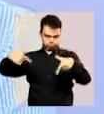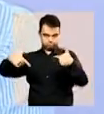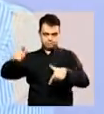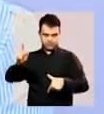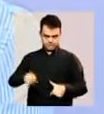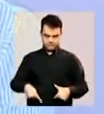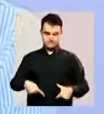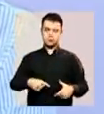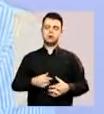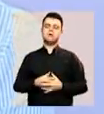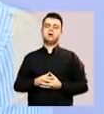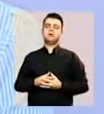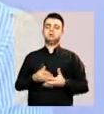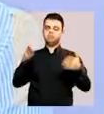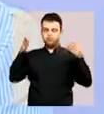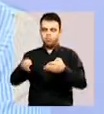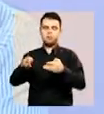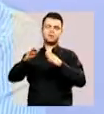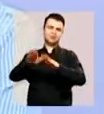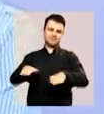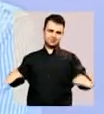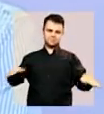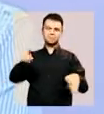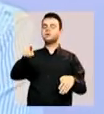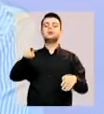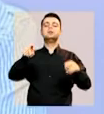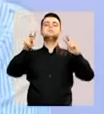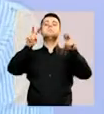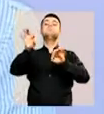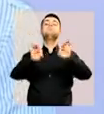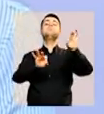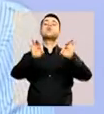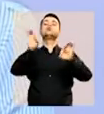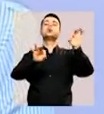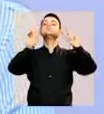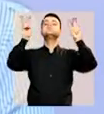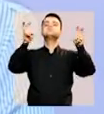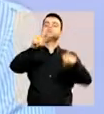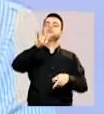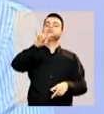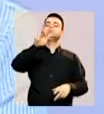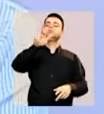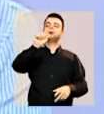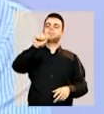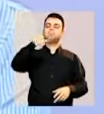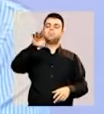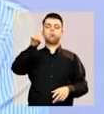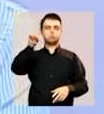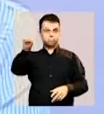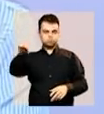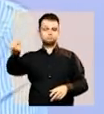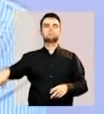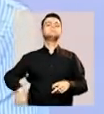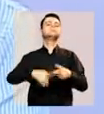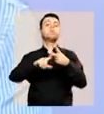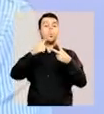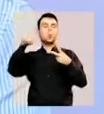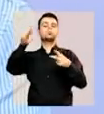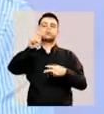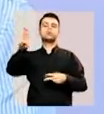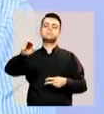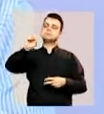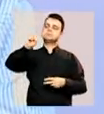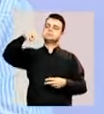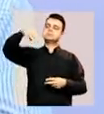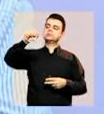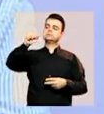né? Muito voltado com as crianças, que chama Giramundo, o projeto, e o outro se chama o Smart, né? Smarketing,